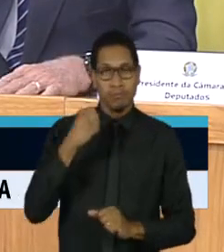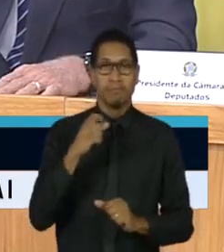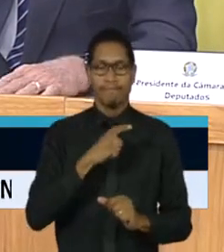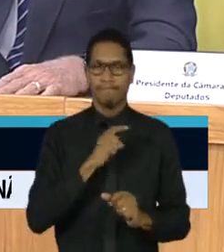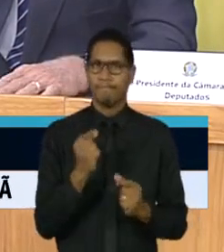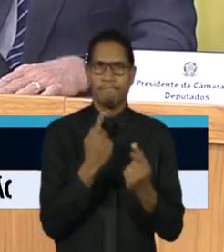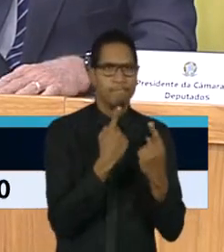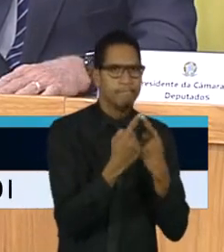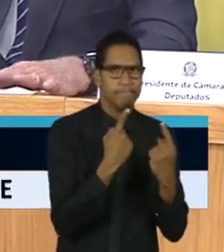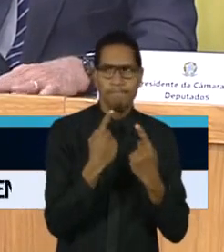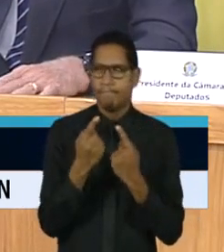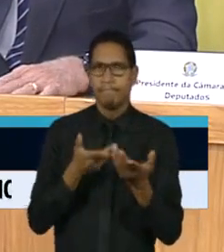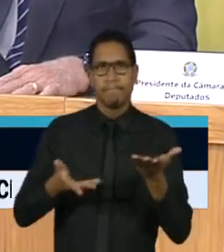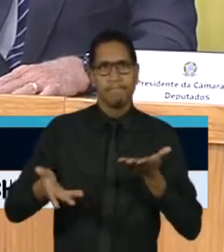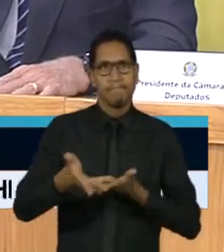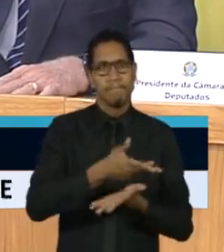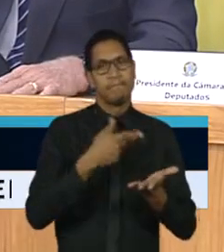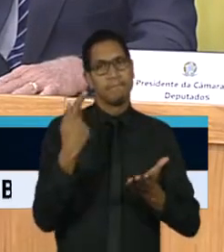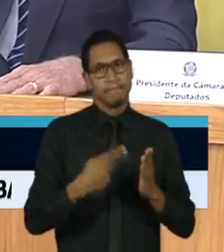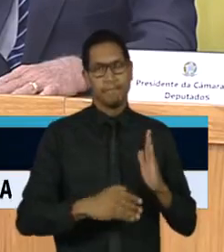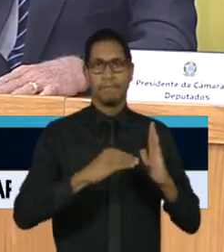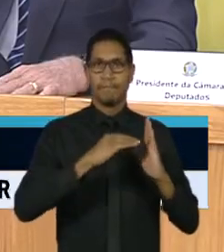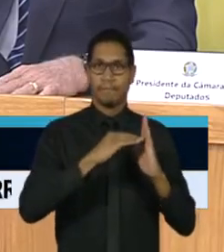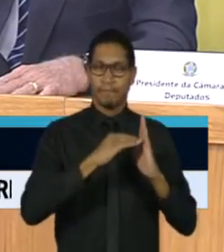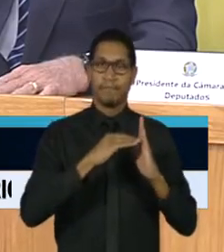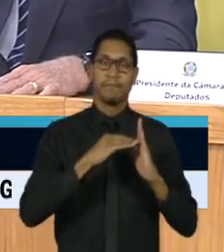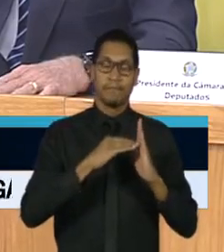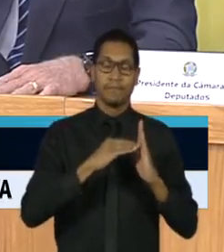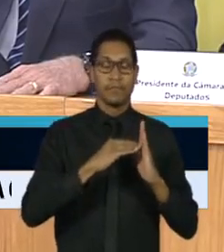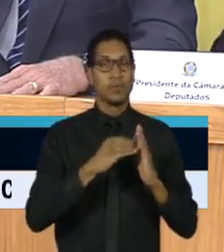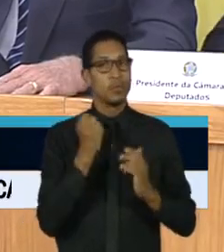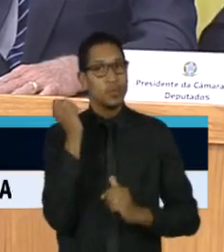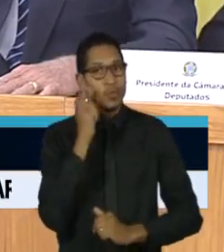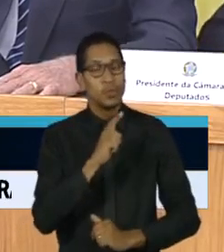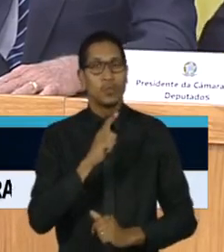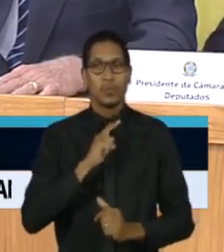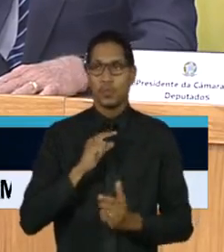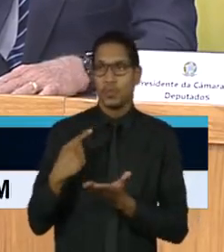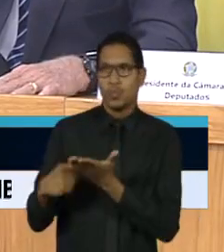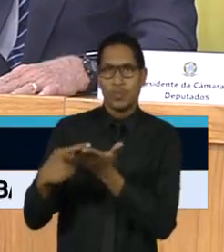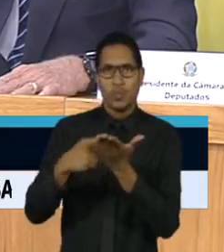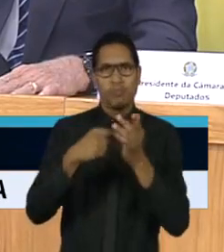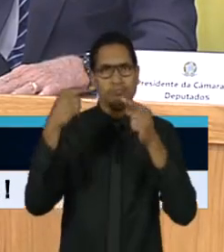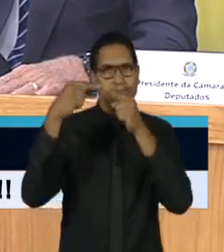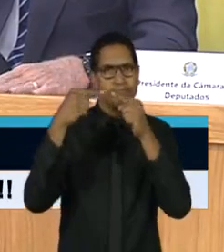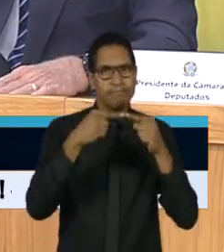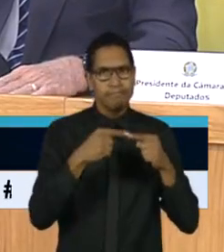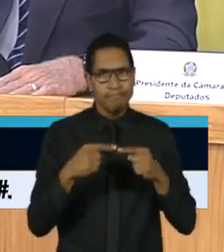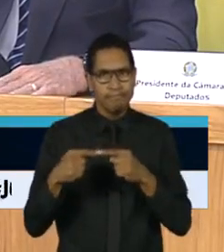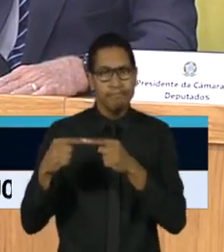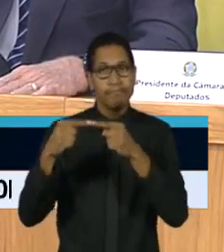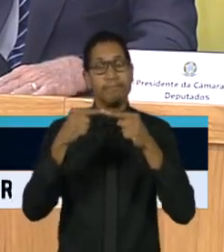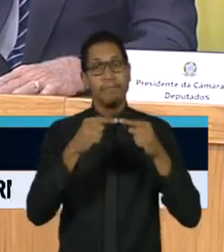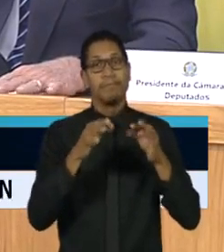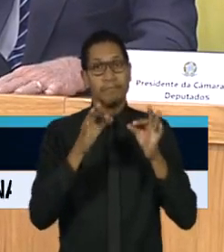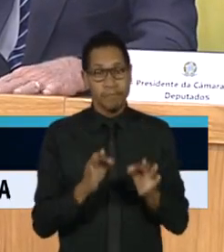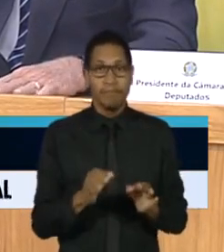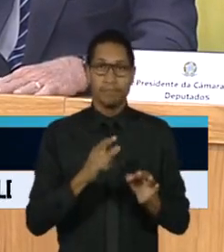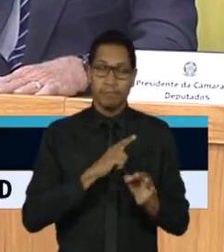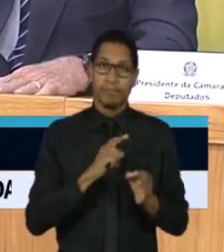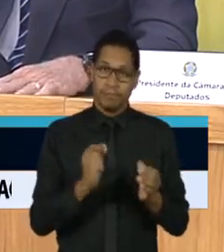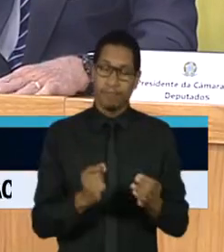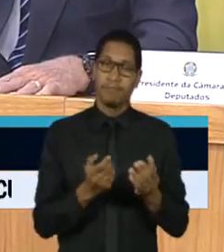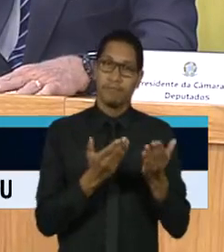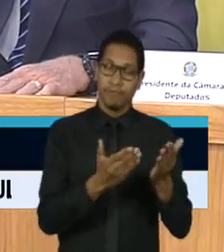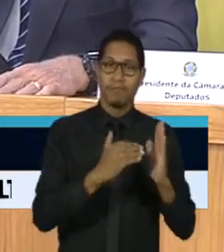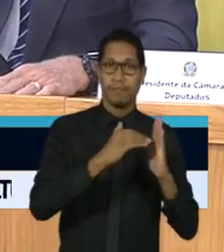do Diálogo que é muito amplo no senado federal buscar então se ter o Consenso que possa convergir os interesses e as decepções